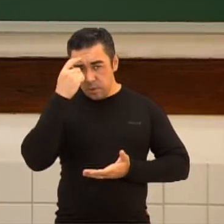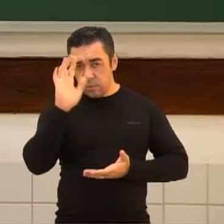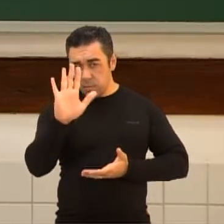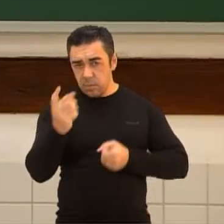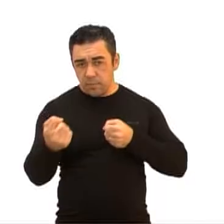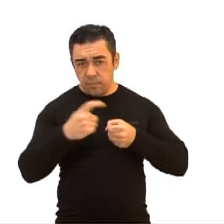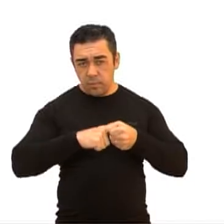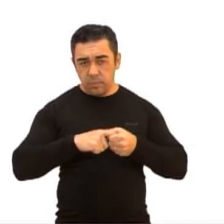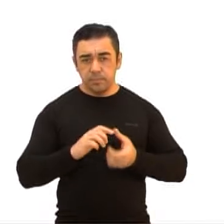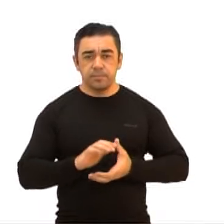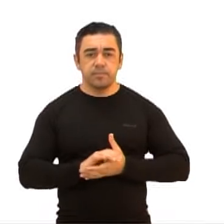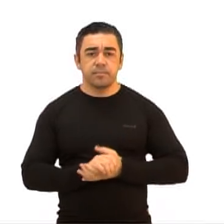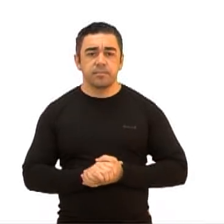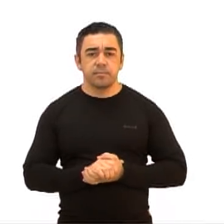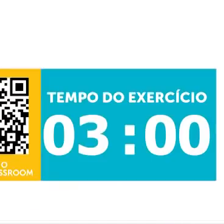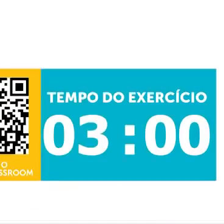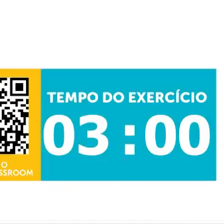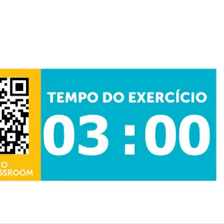já voltamos.